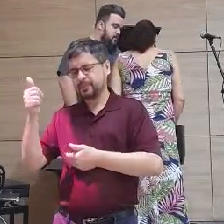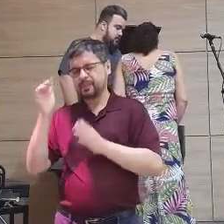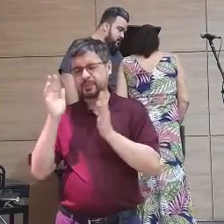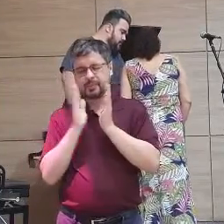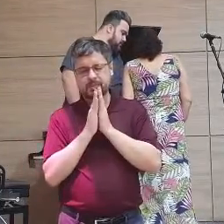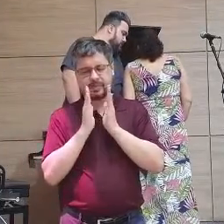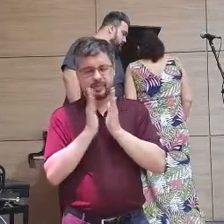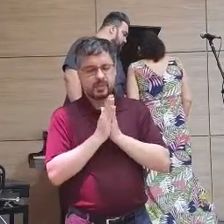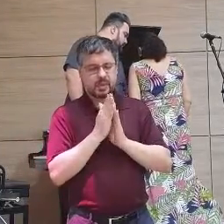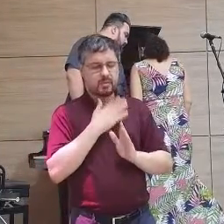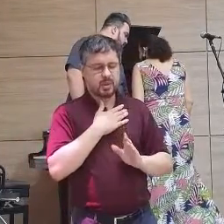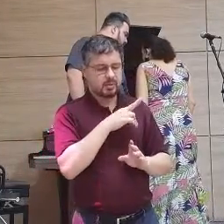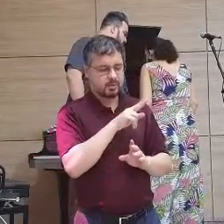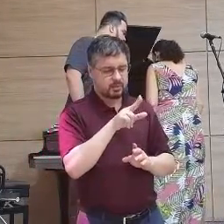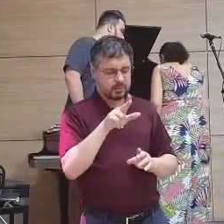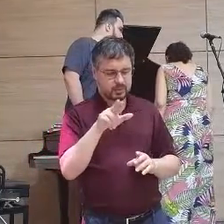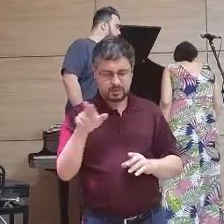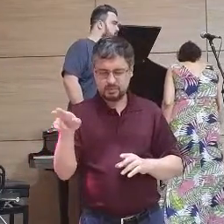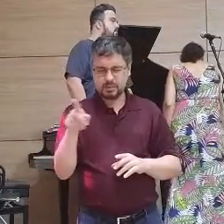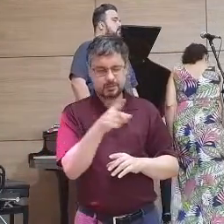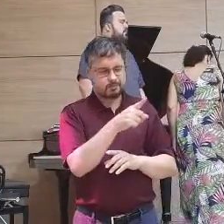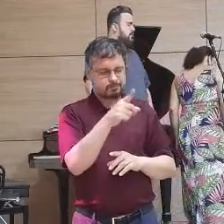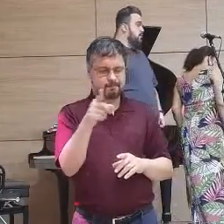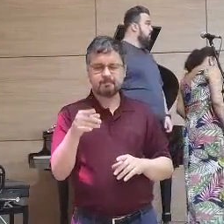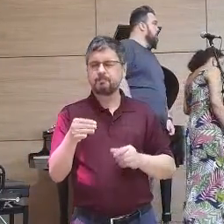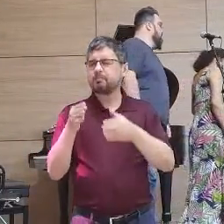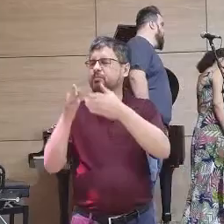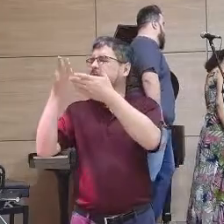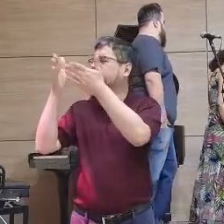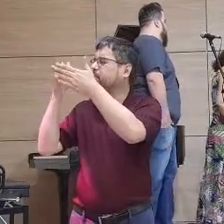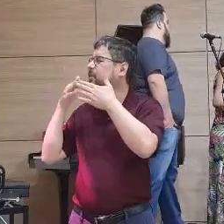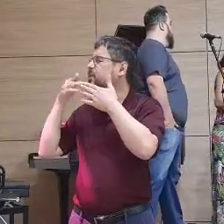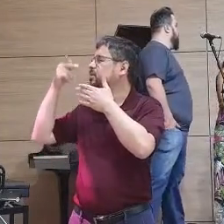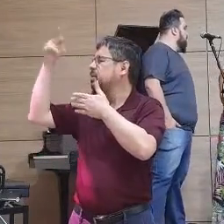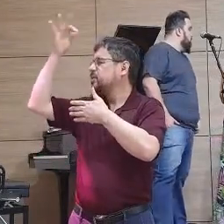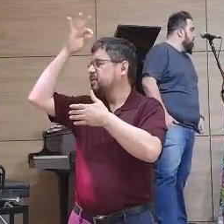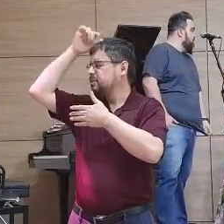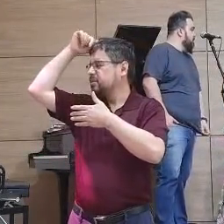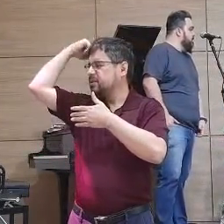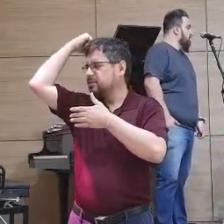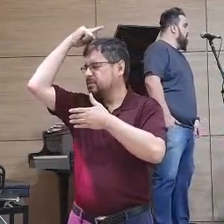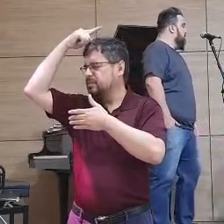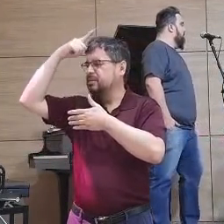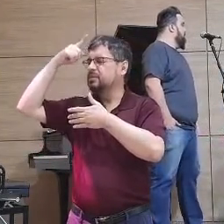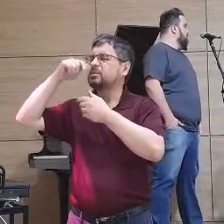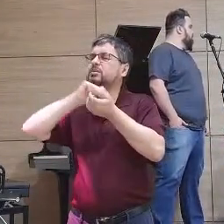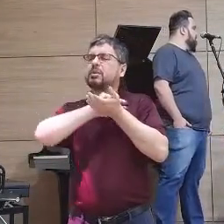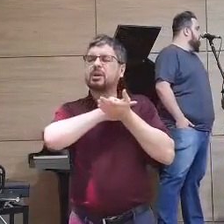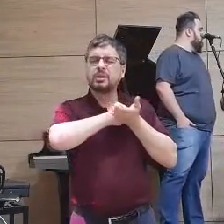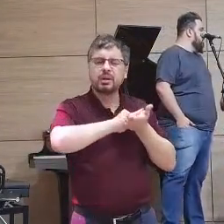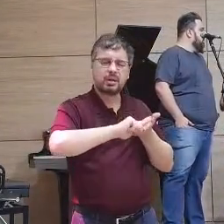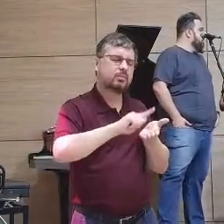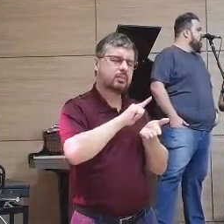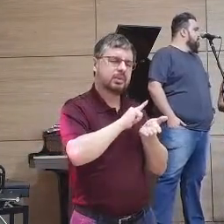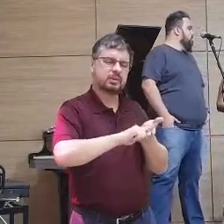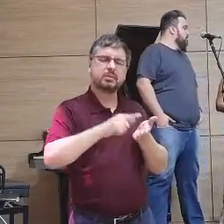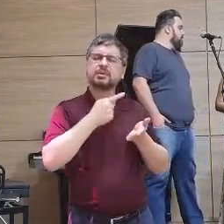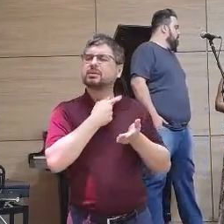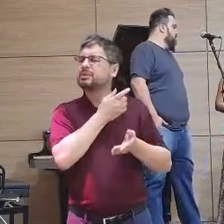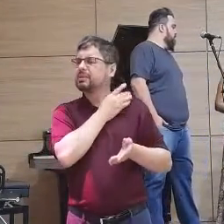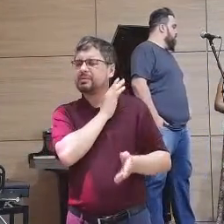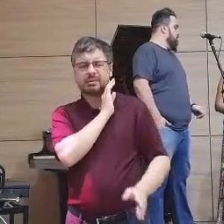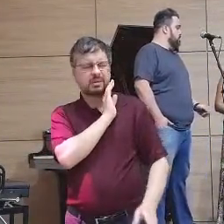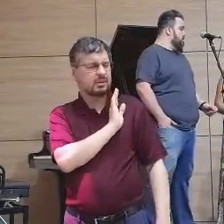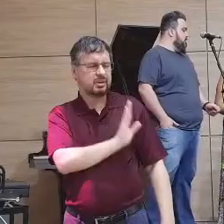irmã pai que o Espírito do Senhor de Puri Oi pai nós não queremos